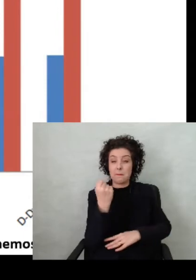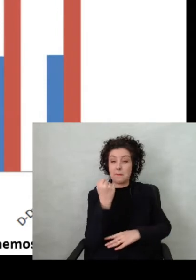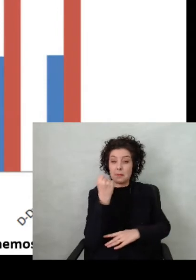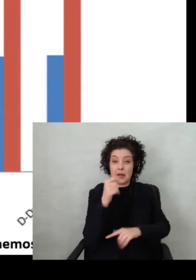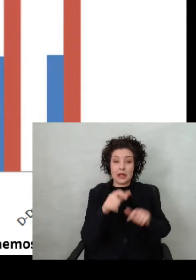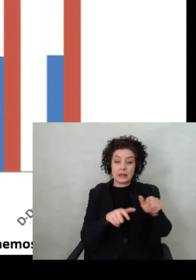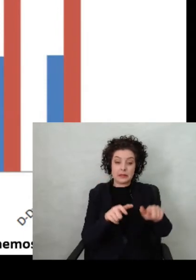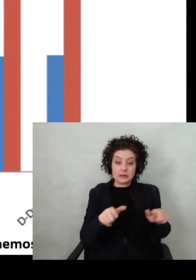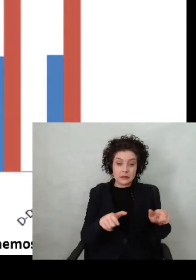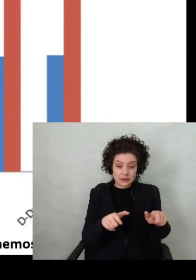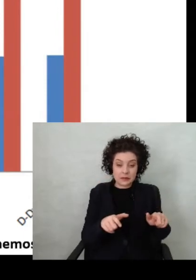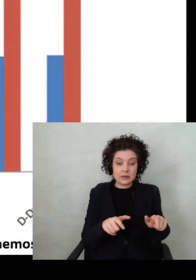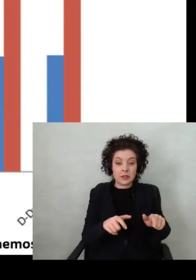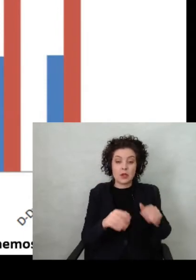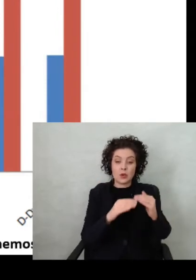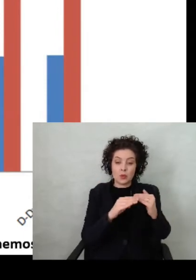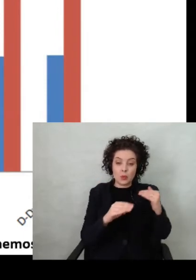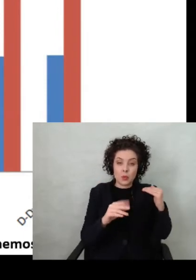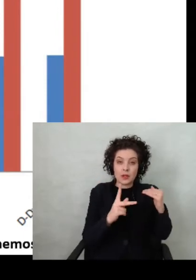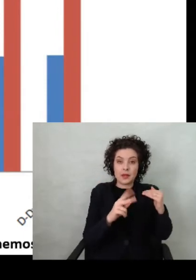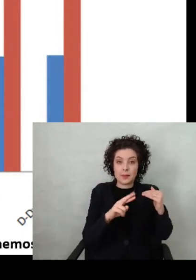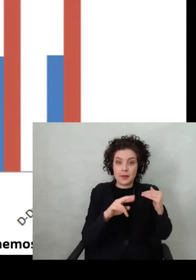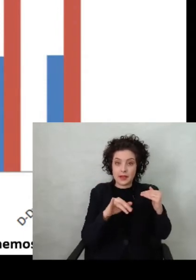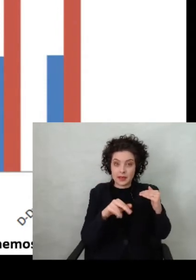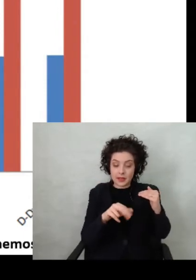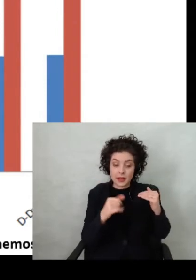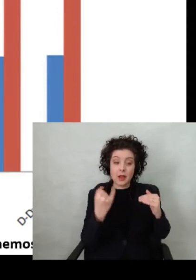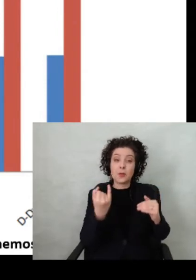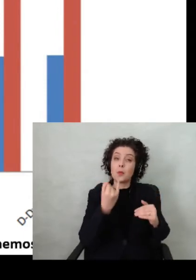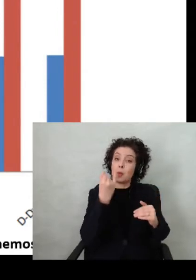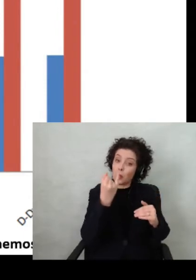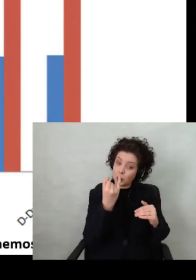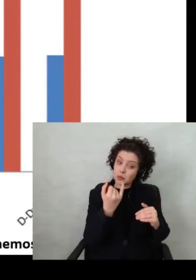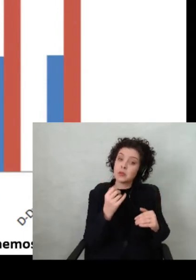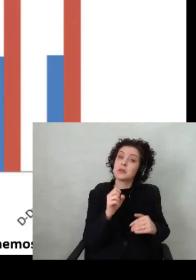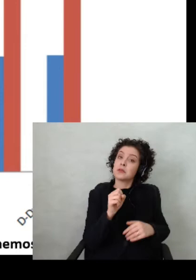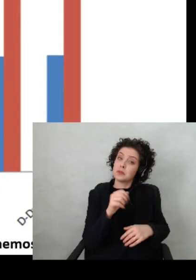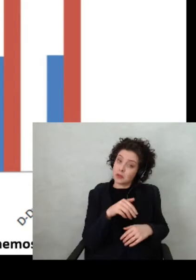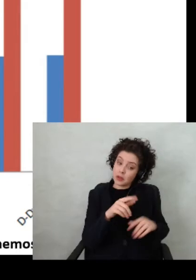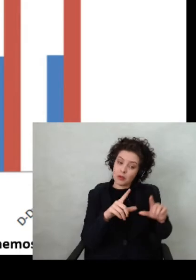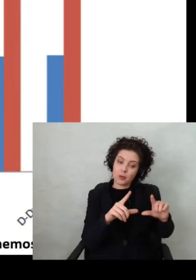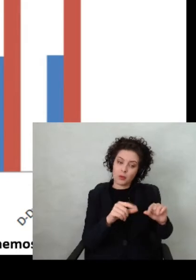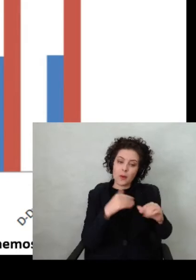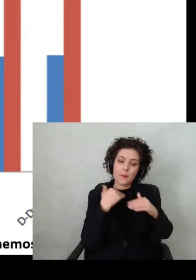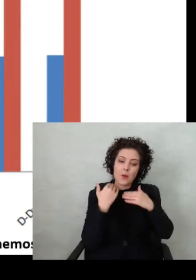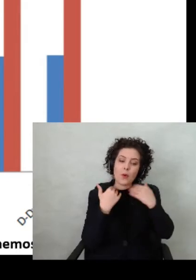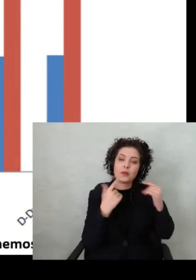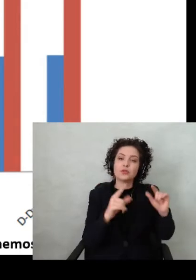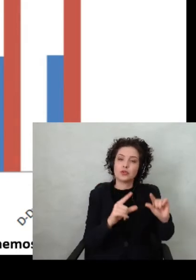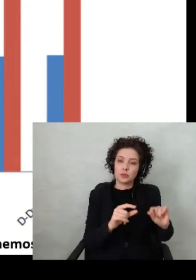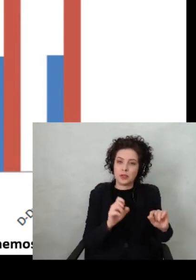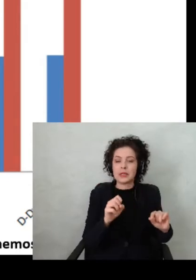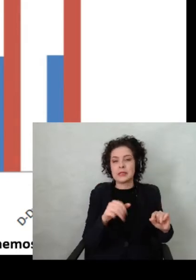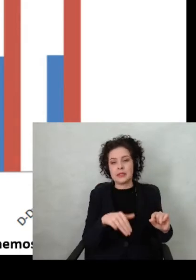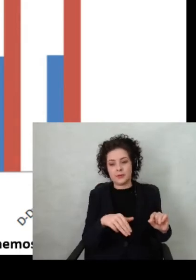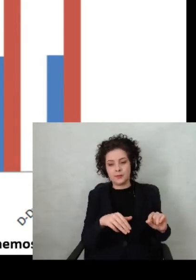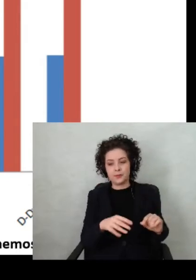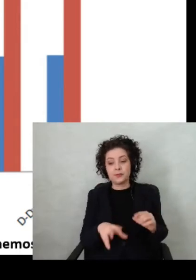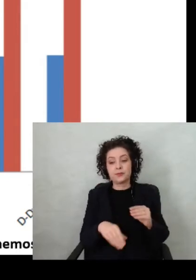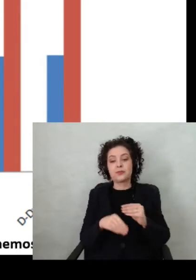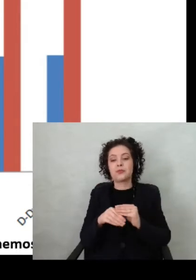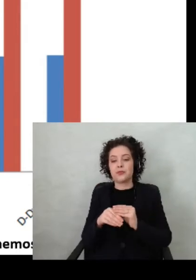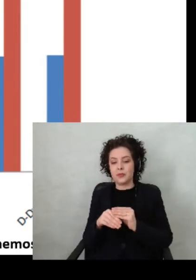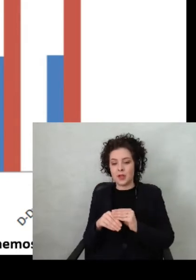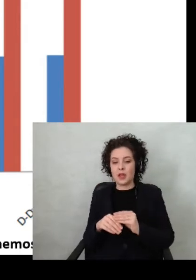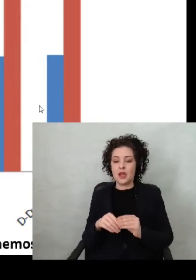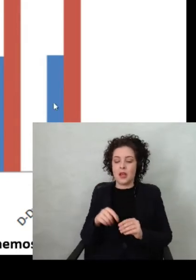heparina plena foi importante e significativamente diminuiu a mortalidade. Além disso, quando eles observavam